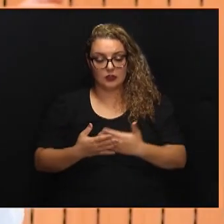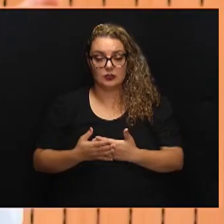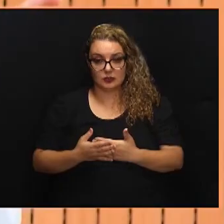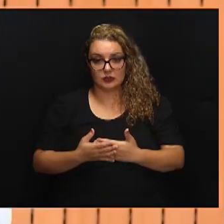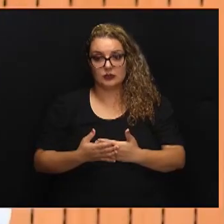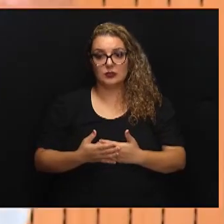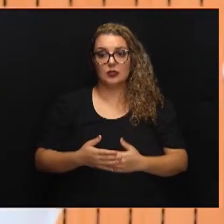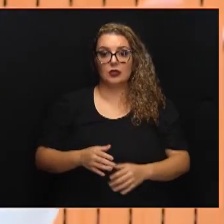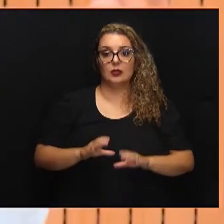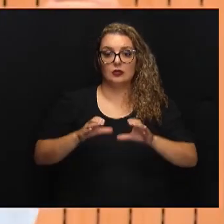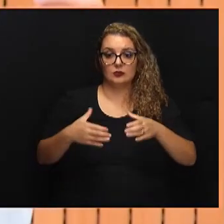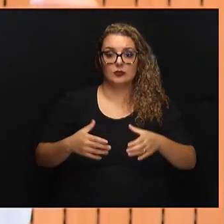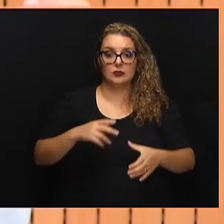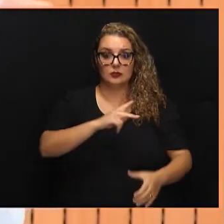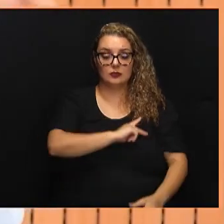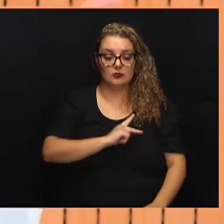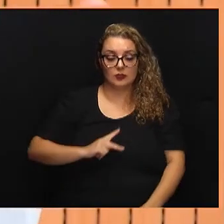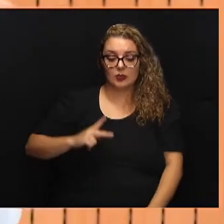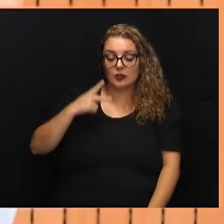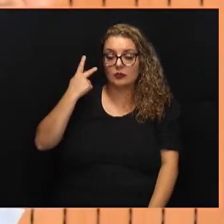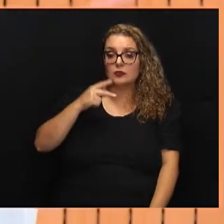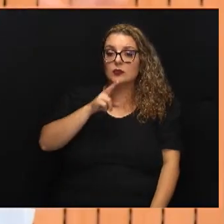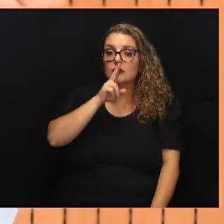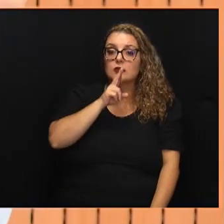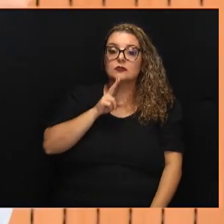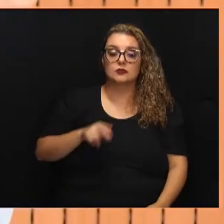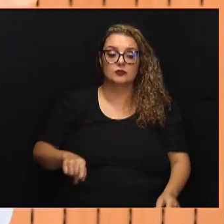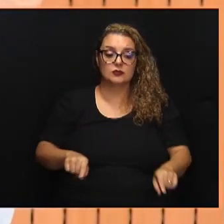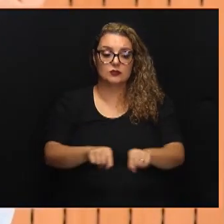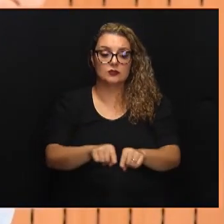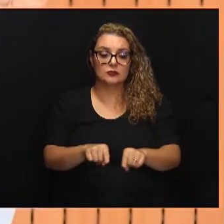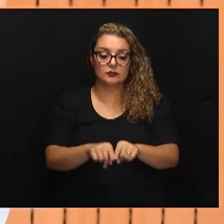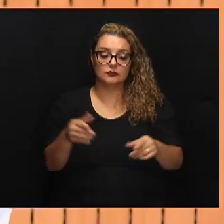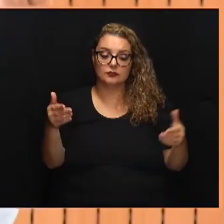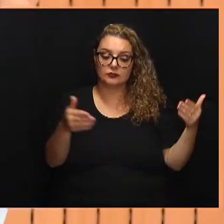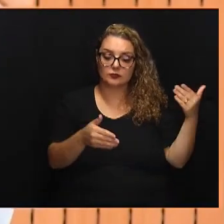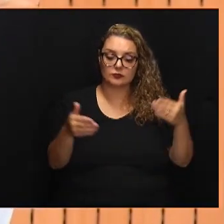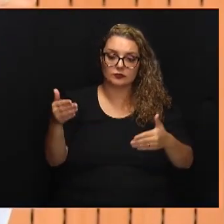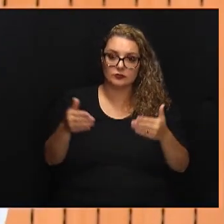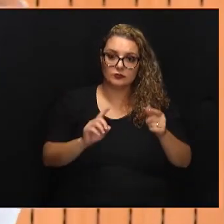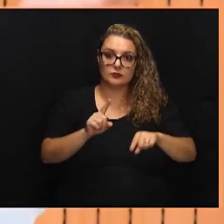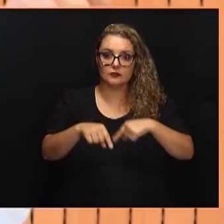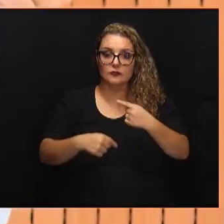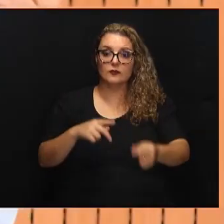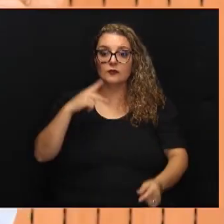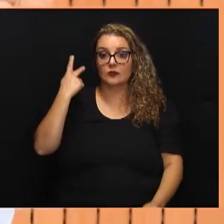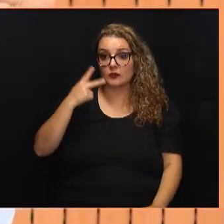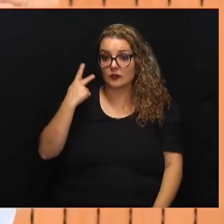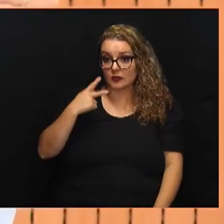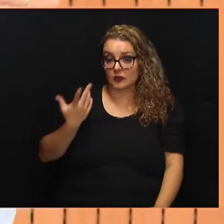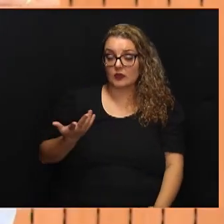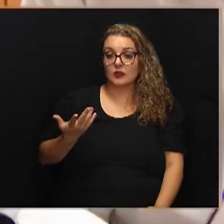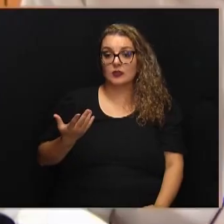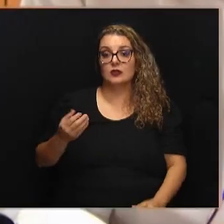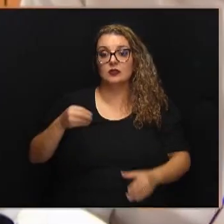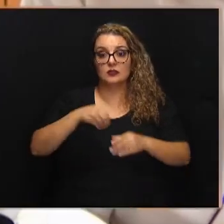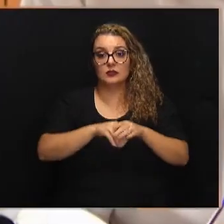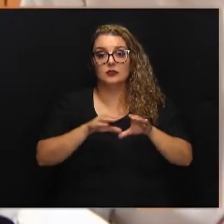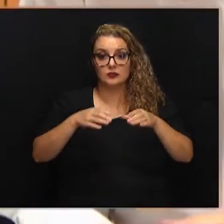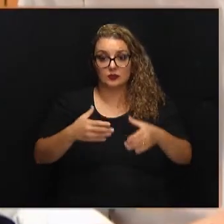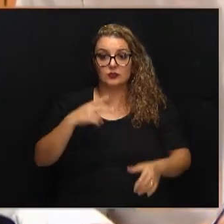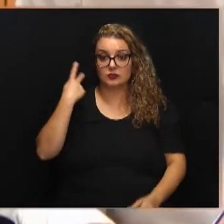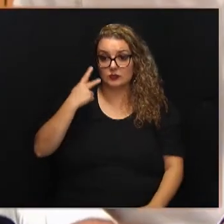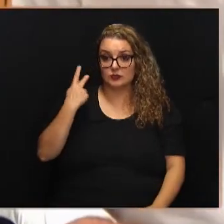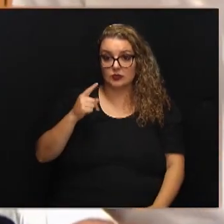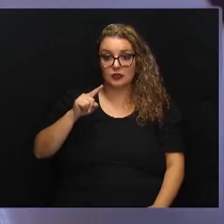foi presidida pelo vereador Nelson Osseri e também contou com a participação de outros parlamentares que compõem a comissão. Os